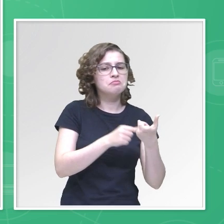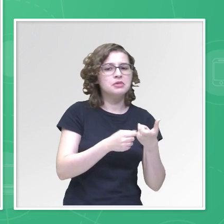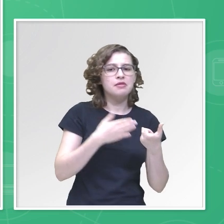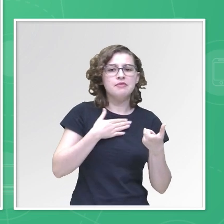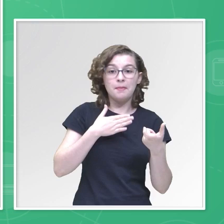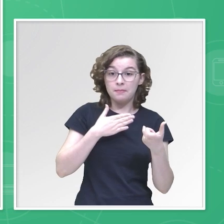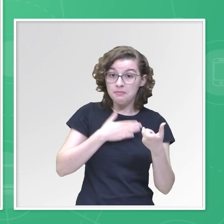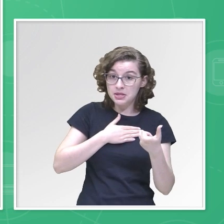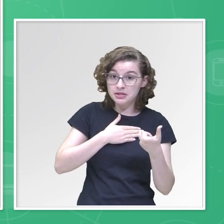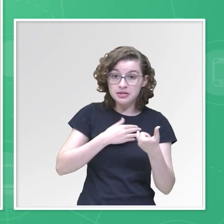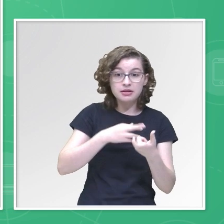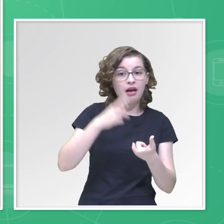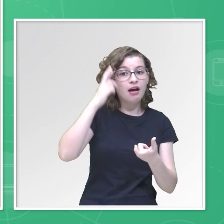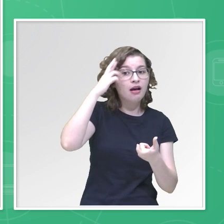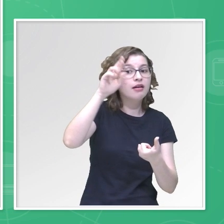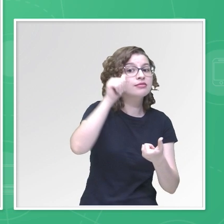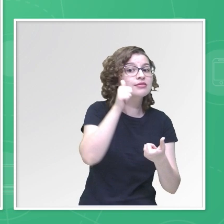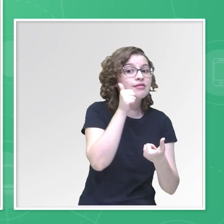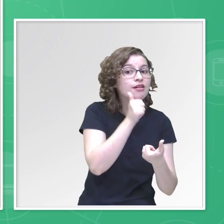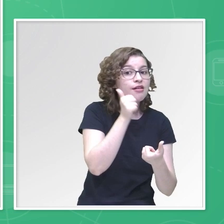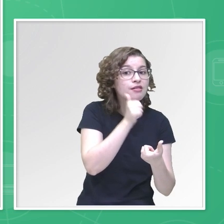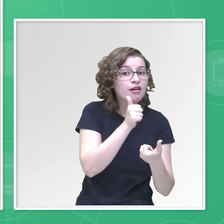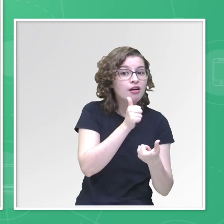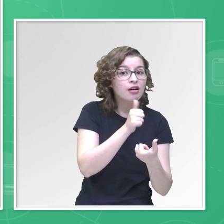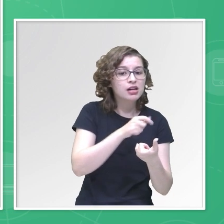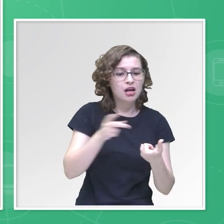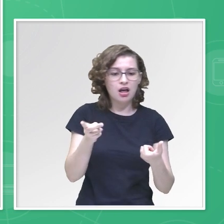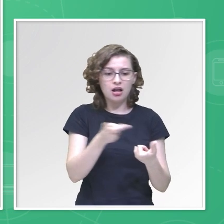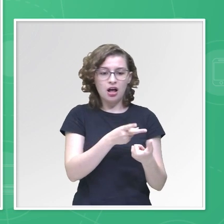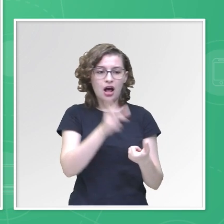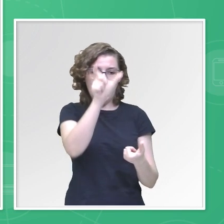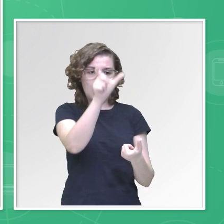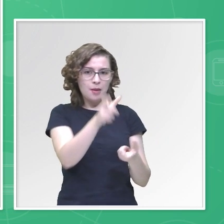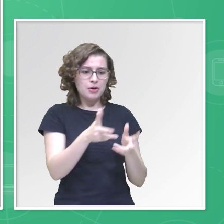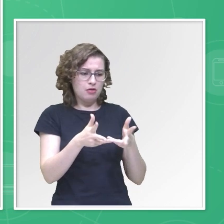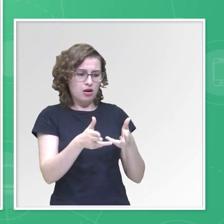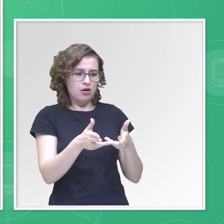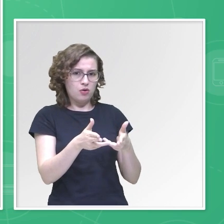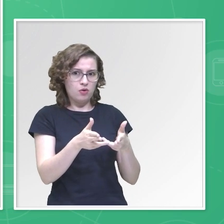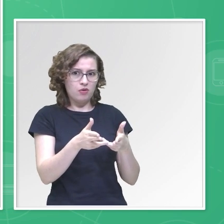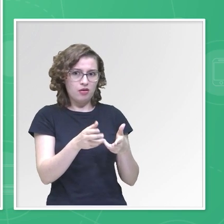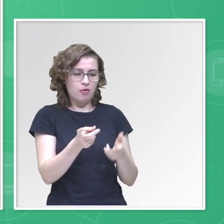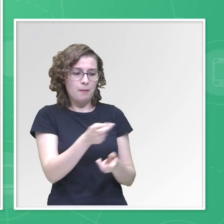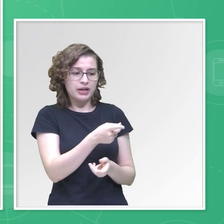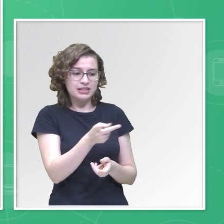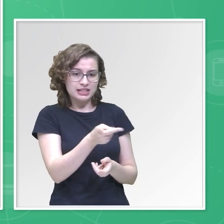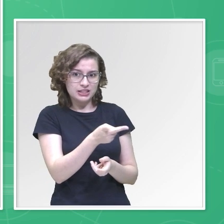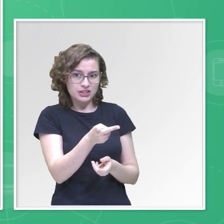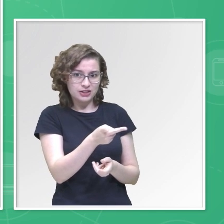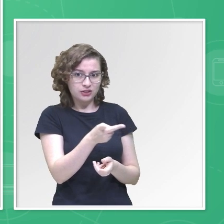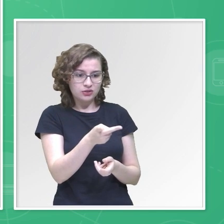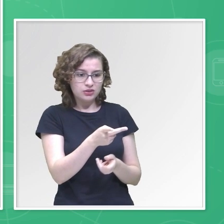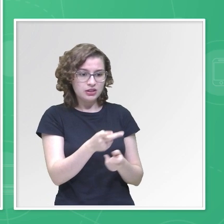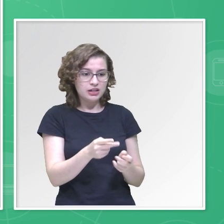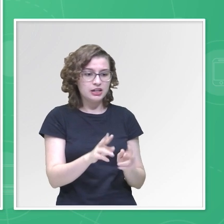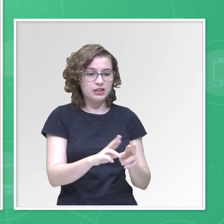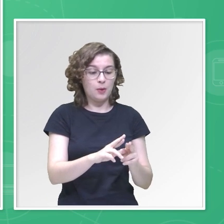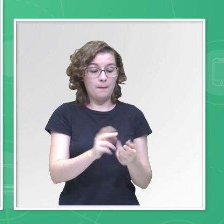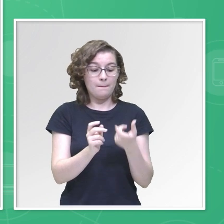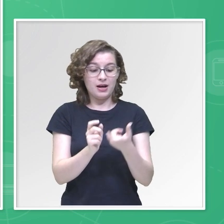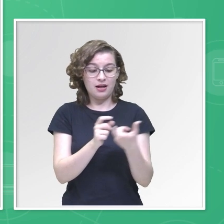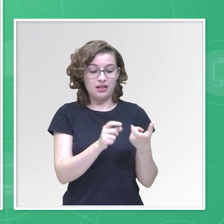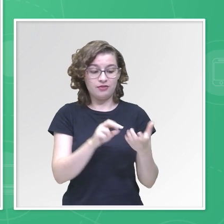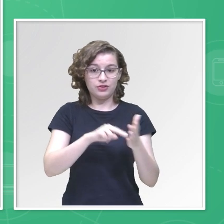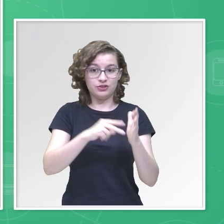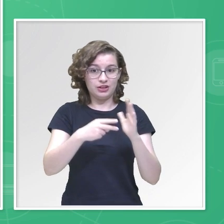não é para se dirigir a mesma pessoa que é a mesma pessoa e a vizinha dele então não fala Indireta não há censura ou